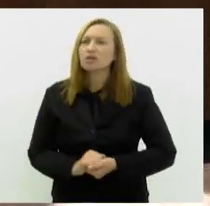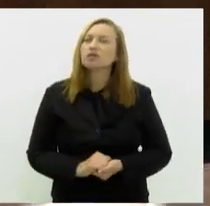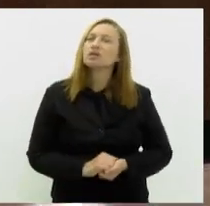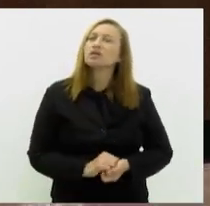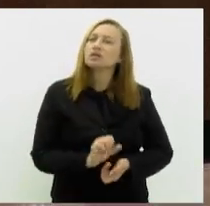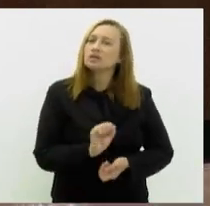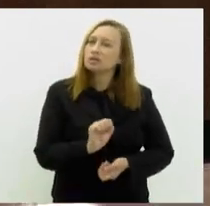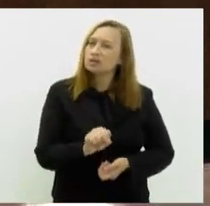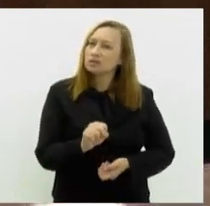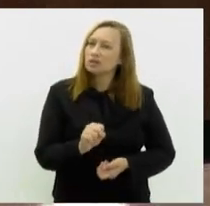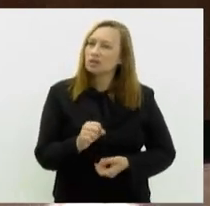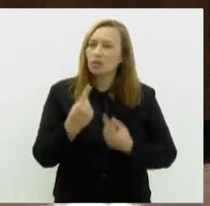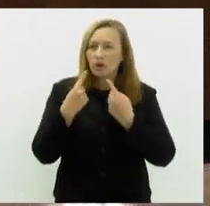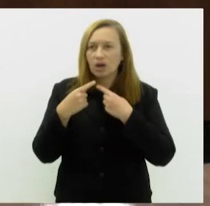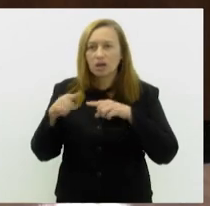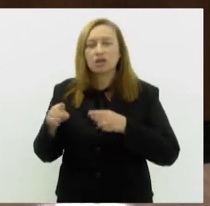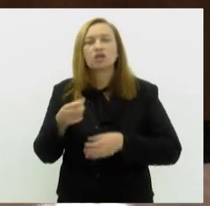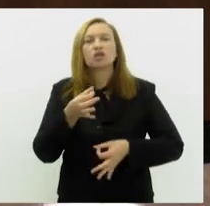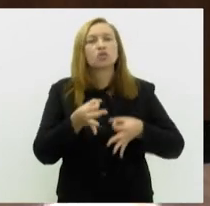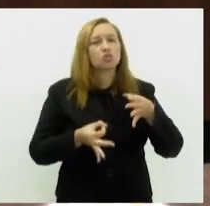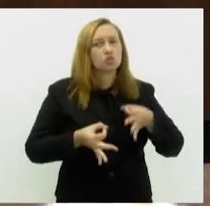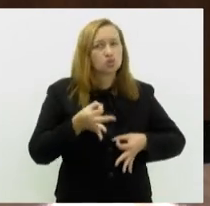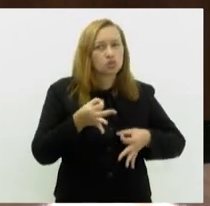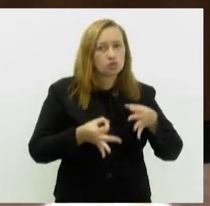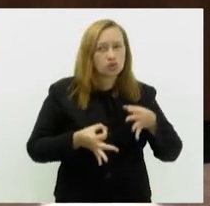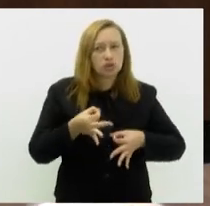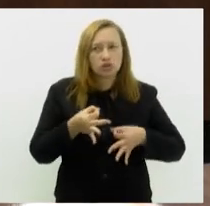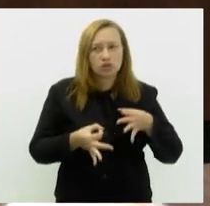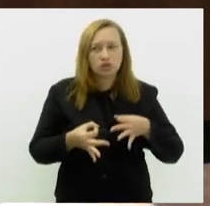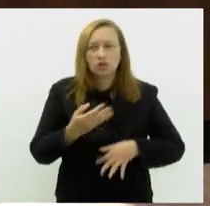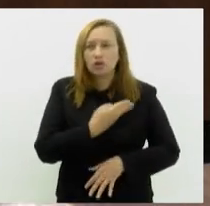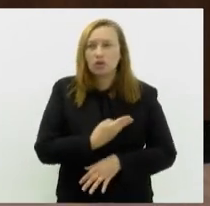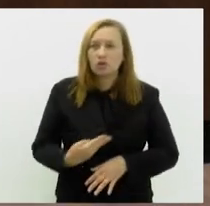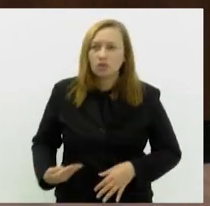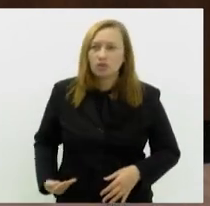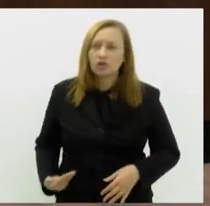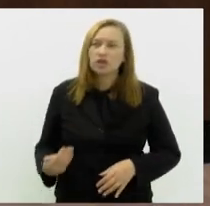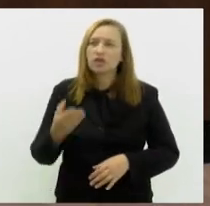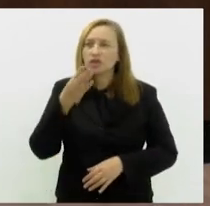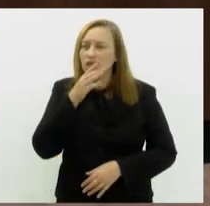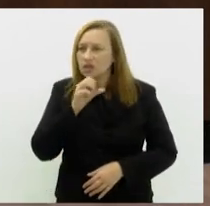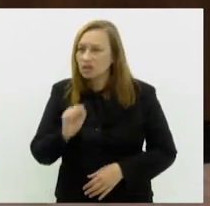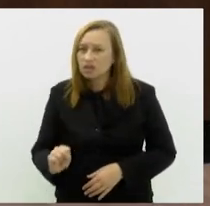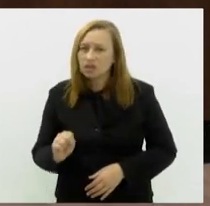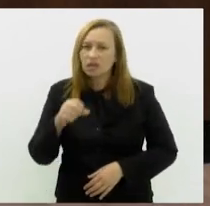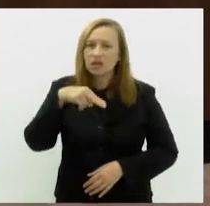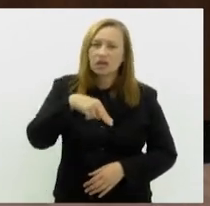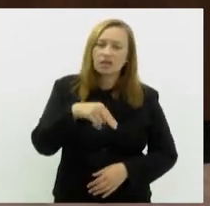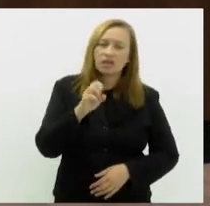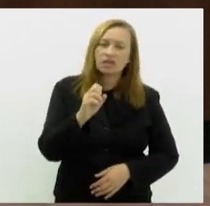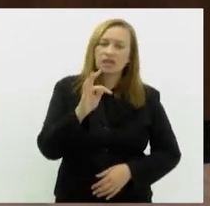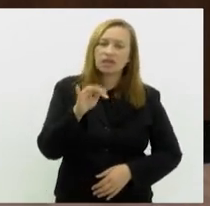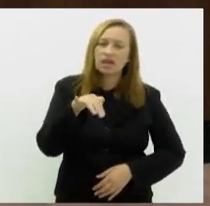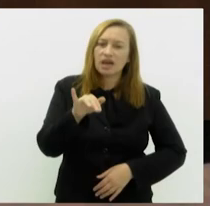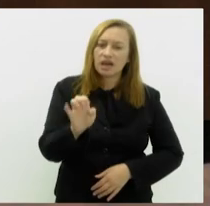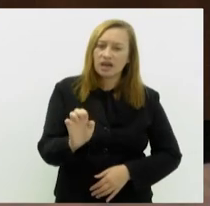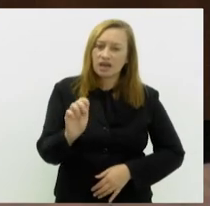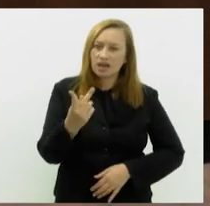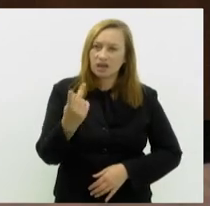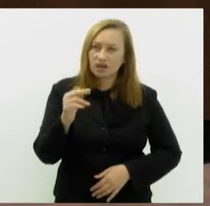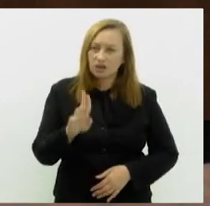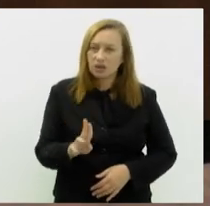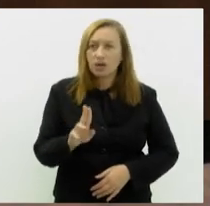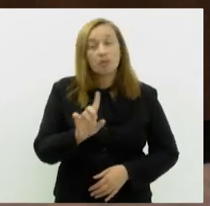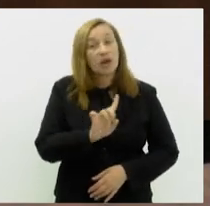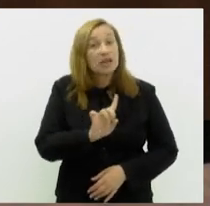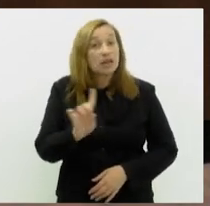sim, uma crítica justa ao governo de Israel, a Netanyahu e ao exército, mas não